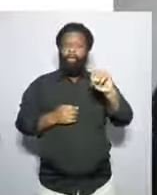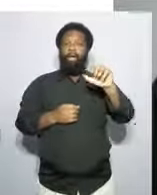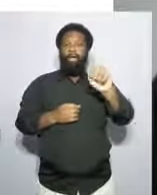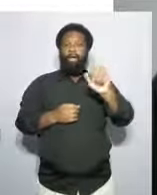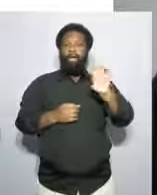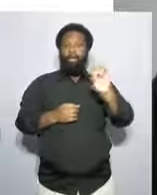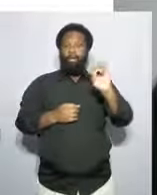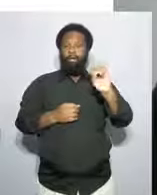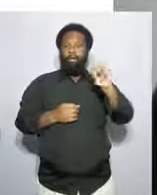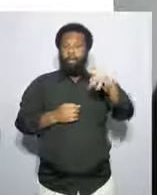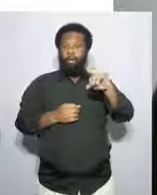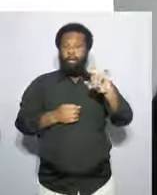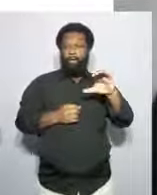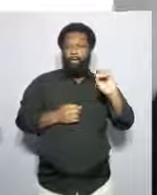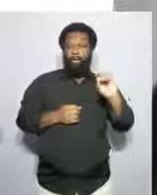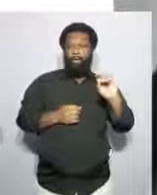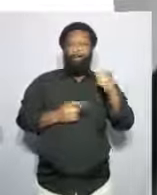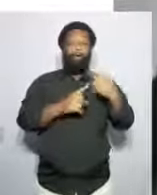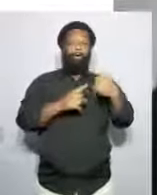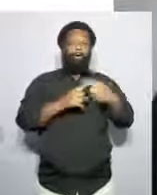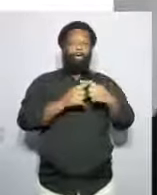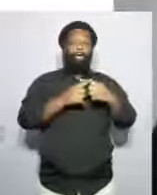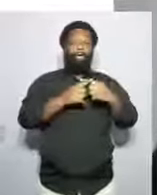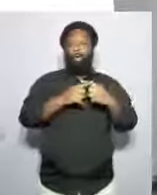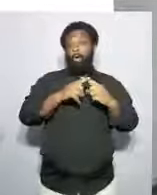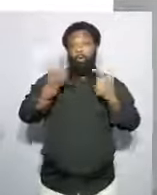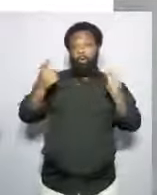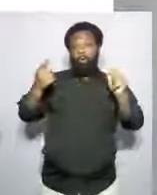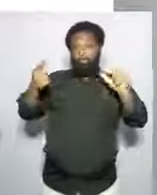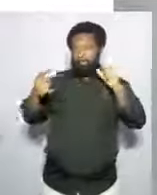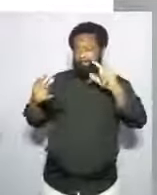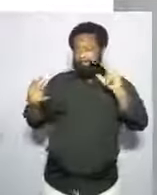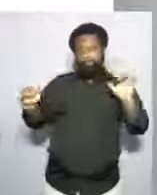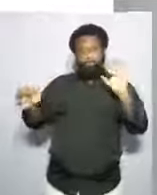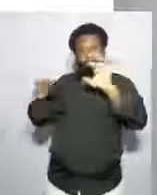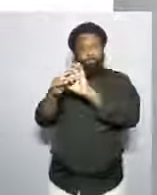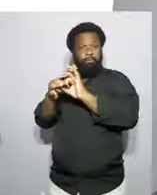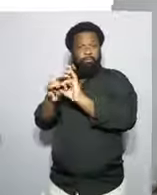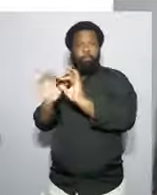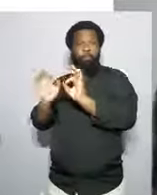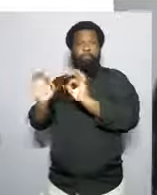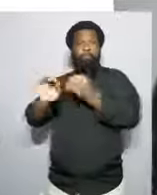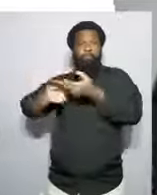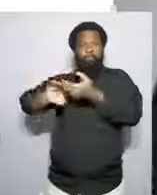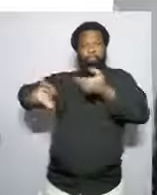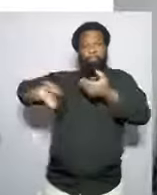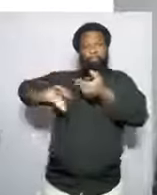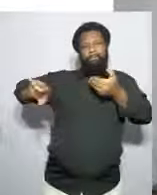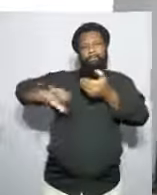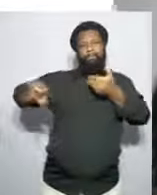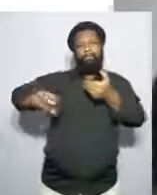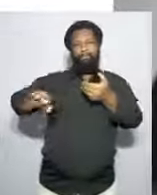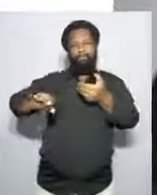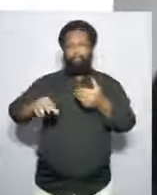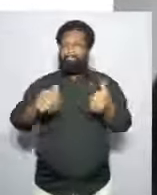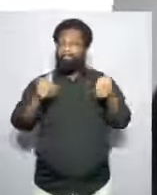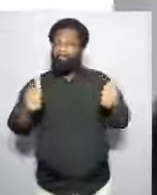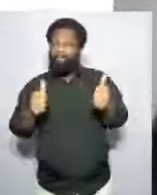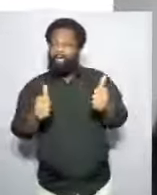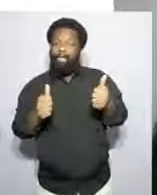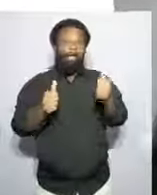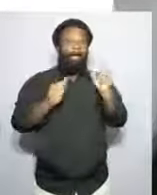monoatômico. Então, ele não tem a tendência de se ligar a outros átomos, nem outros átomos, tudo bem? Do